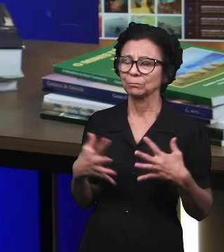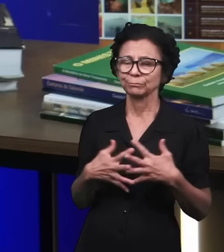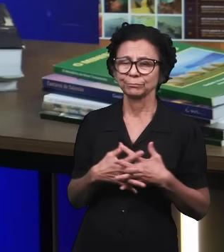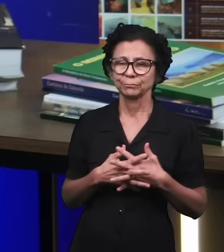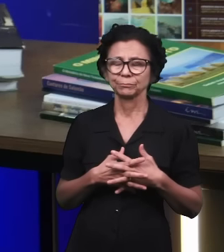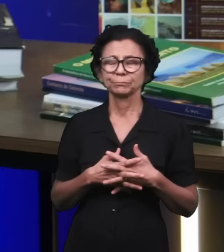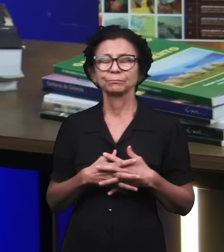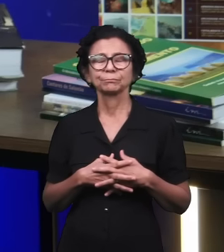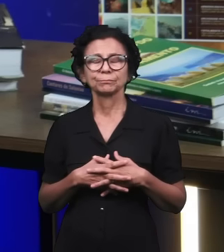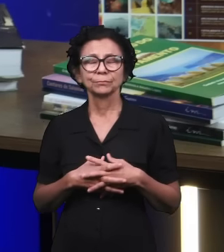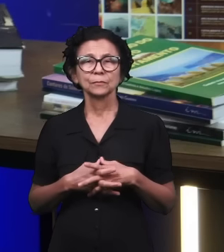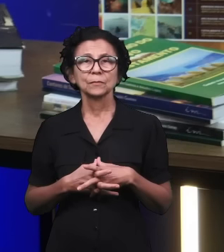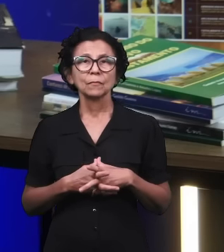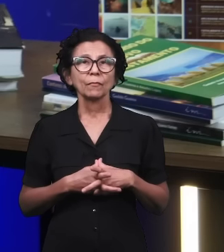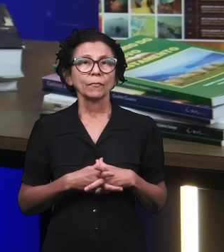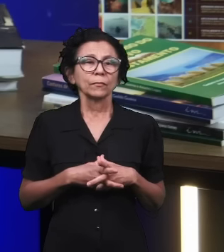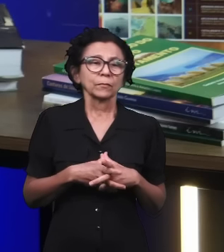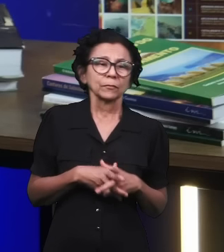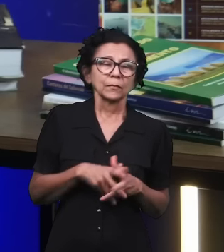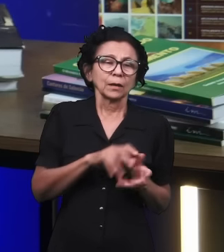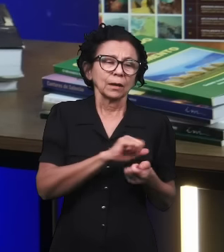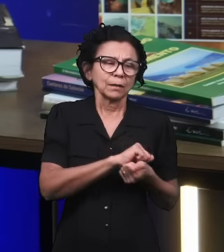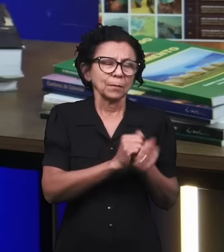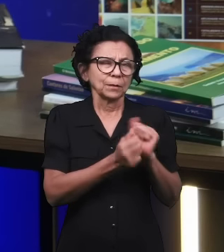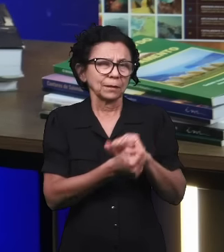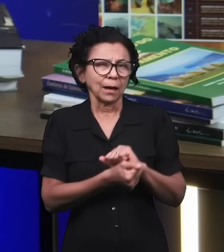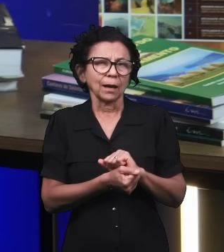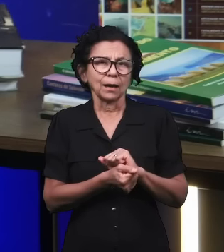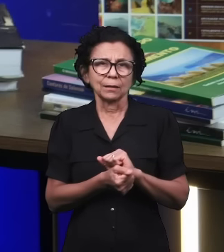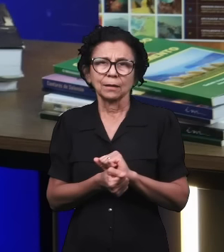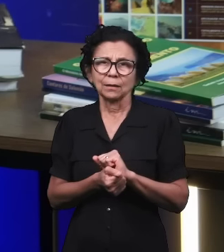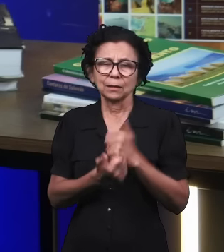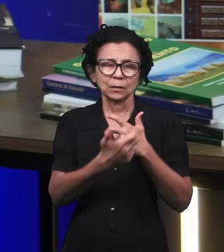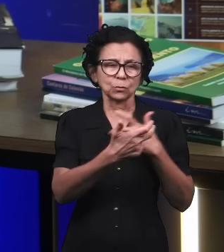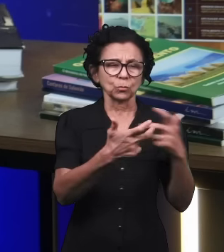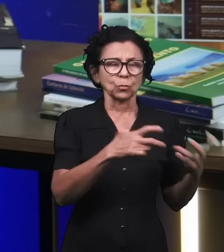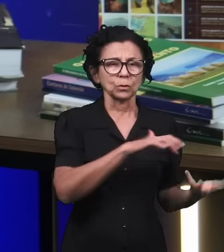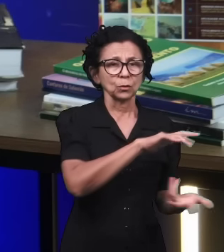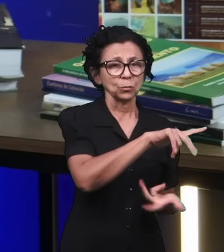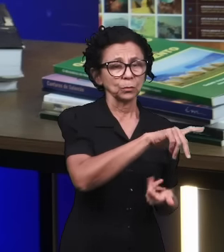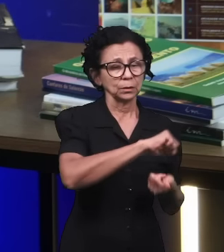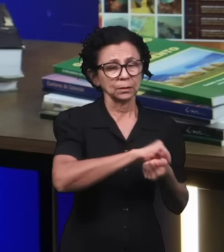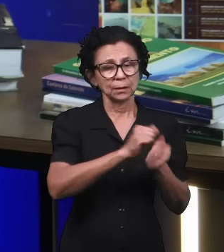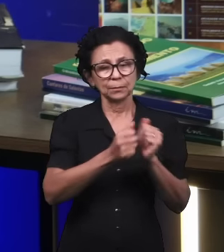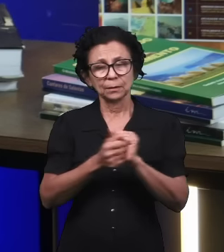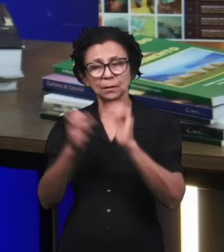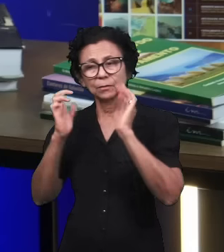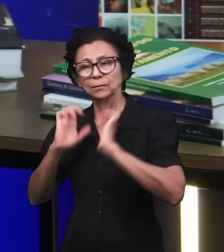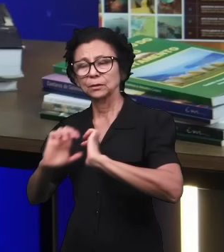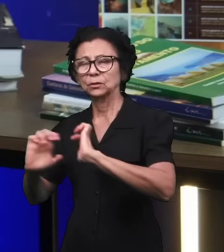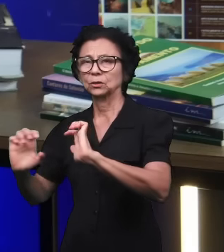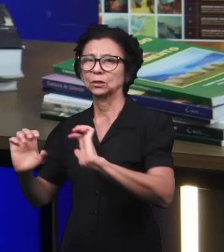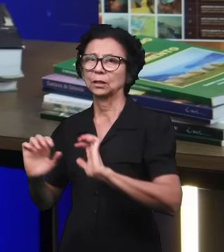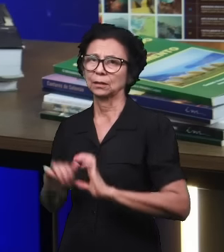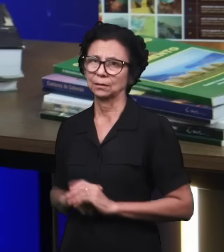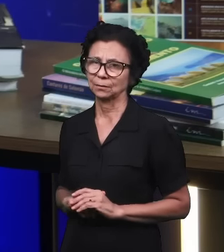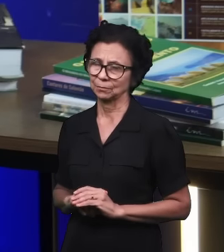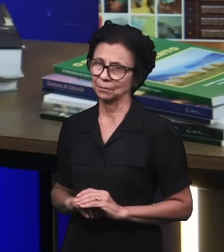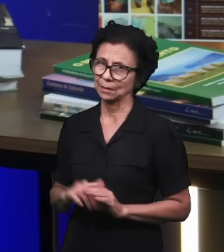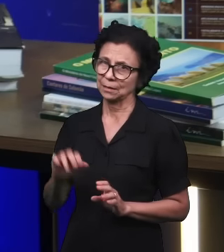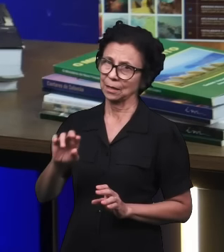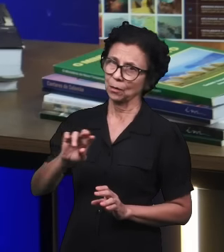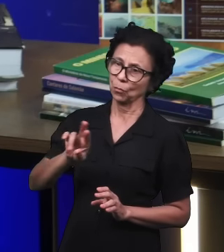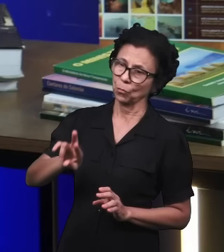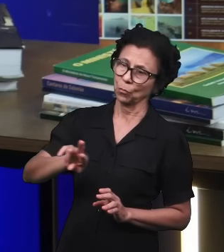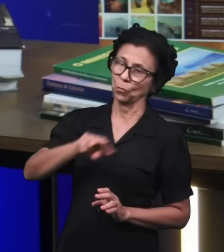o Evangelho para se adaptar ao homem. Mas o Evangelho não é isso. Na realidade, o Evangelho, ele muda o homem. Sim. Ele transforma